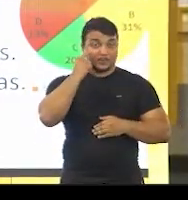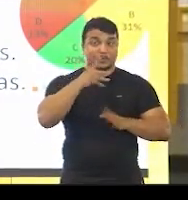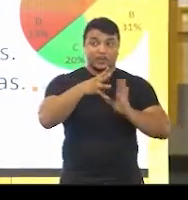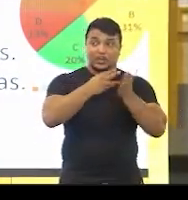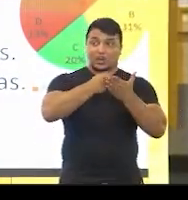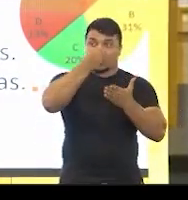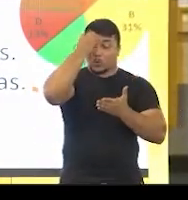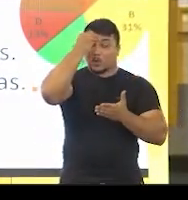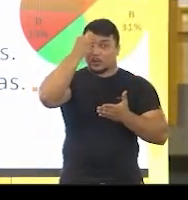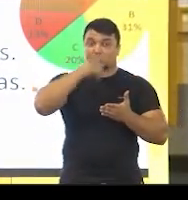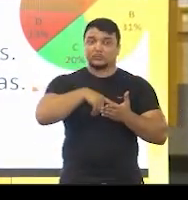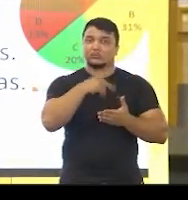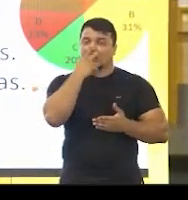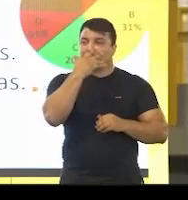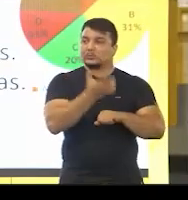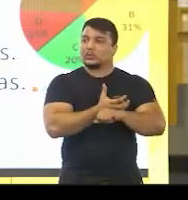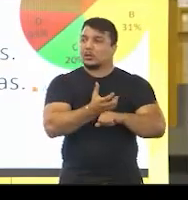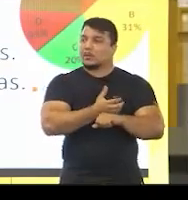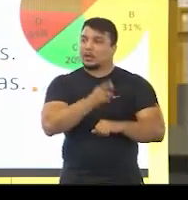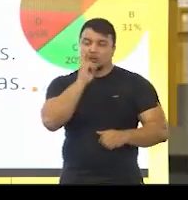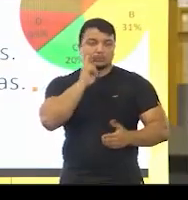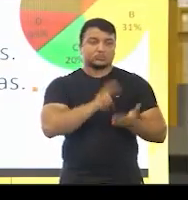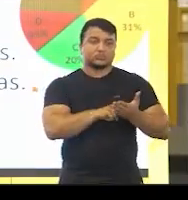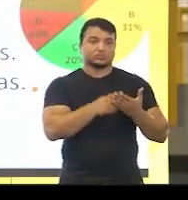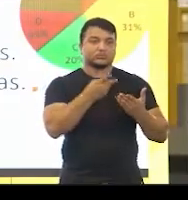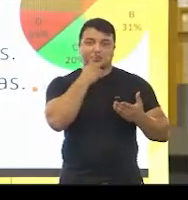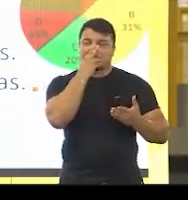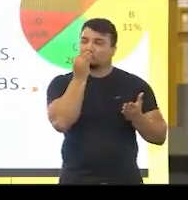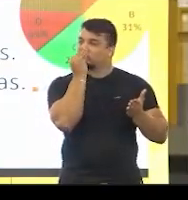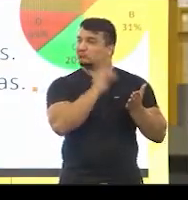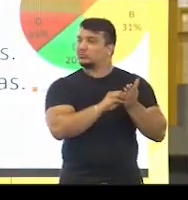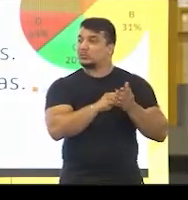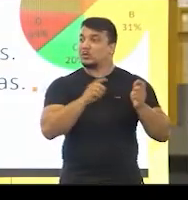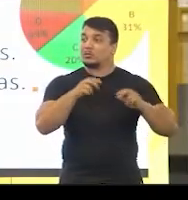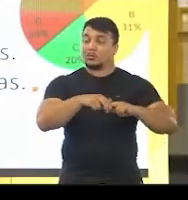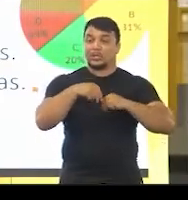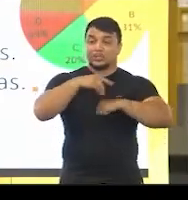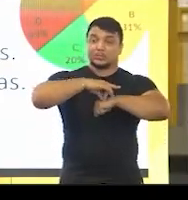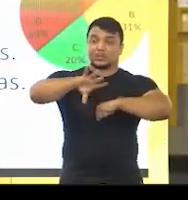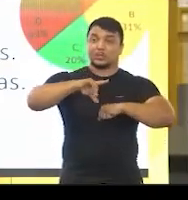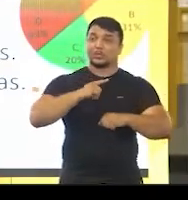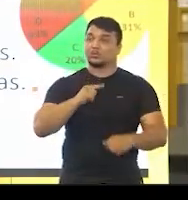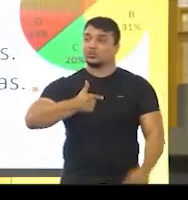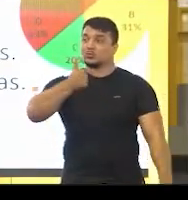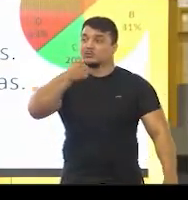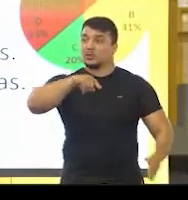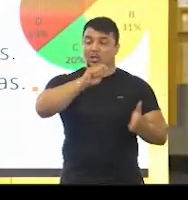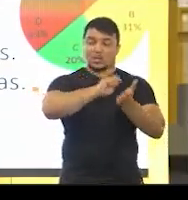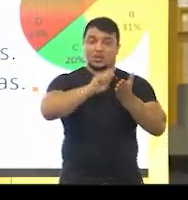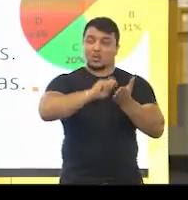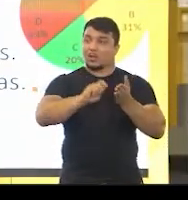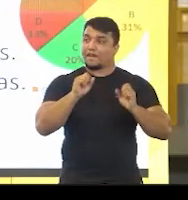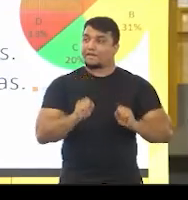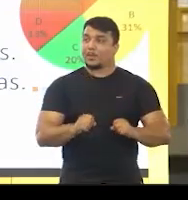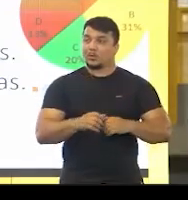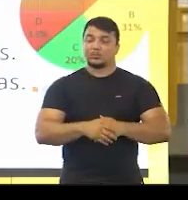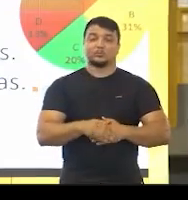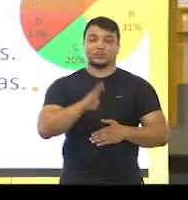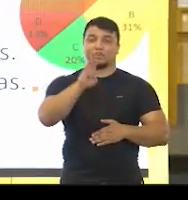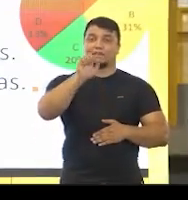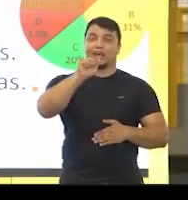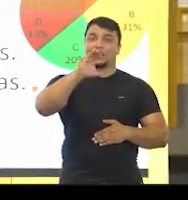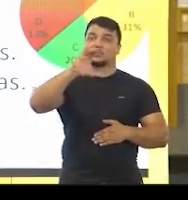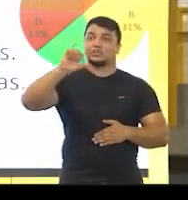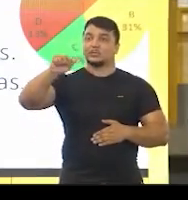decorando o gabarito da questão e nem se liga mais. Mas vai a segunda dica, anota aí para vocês, ó.